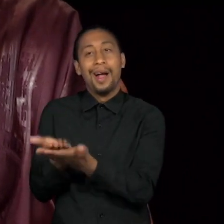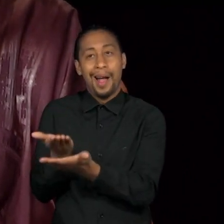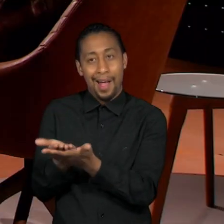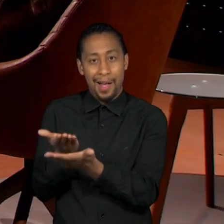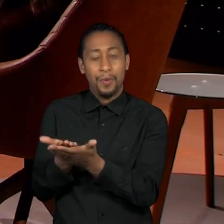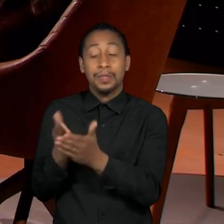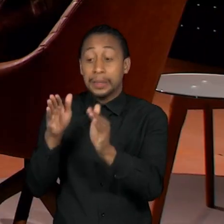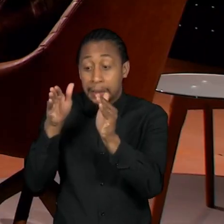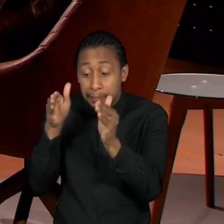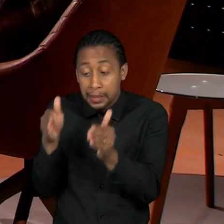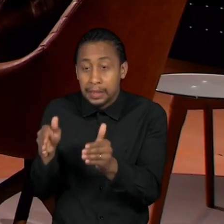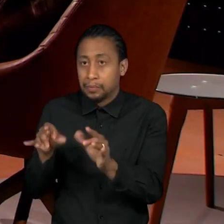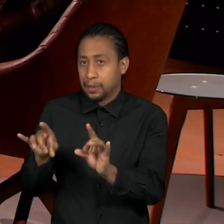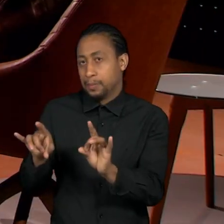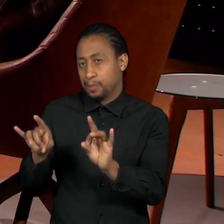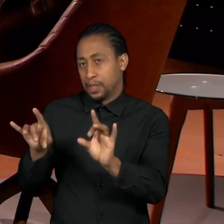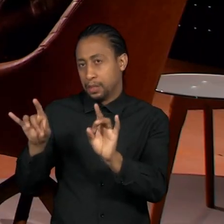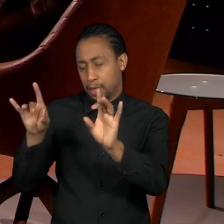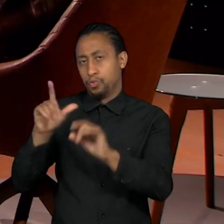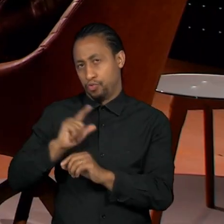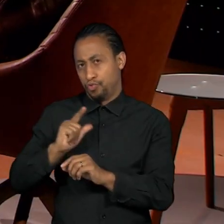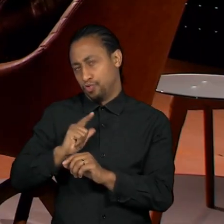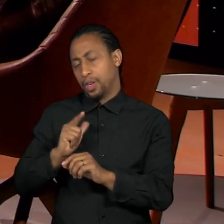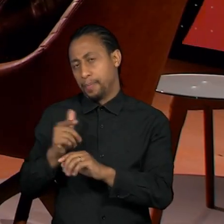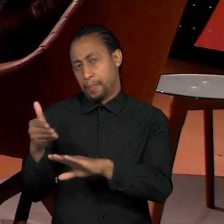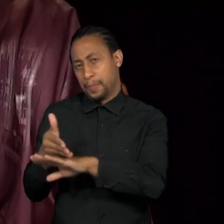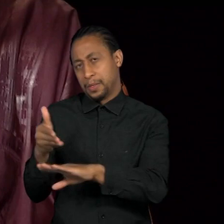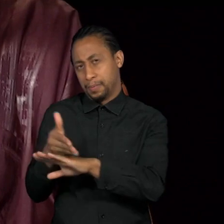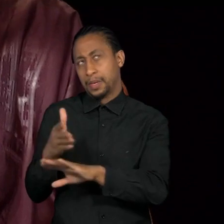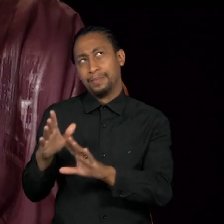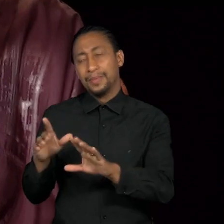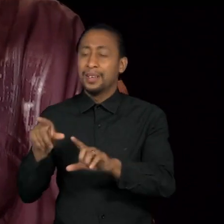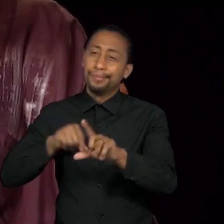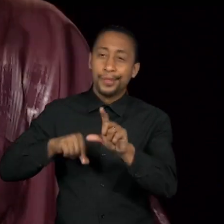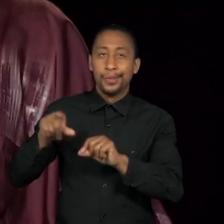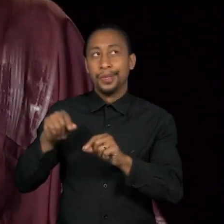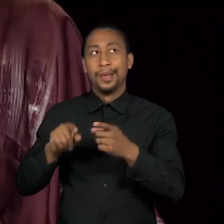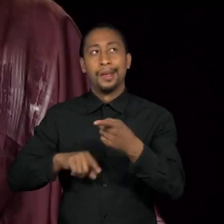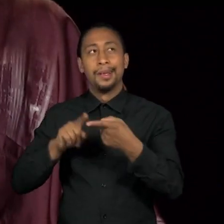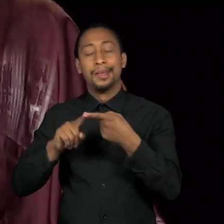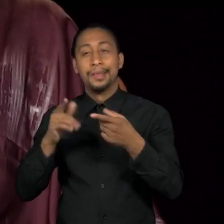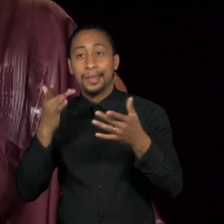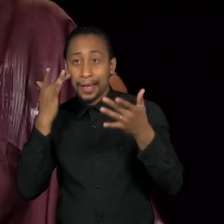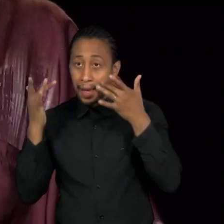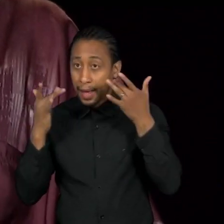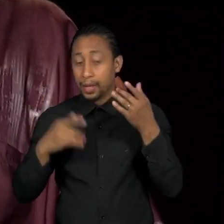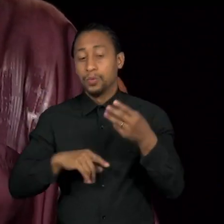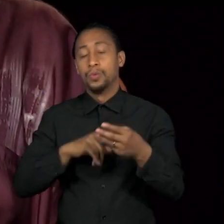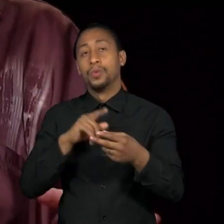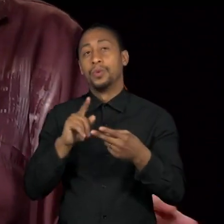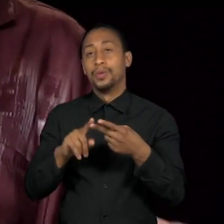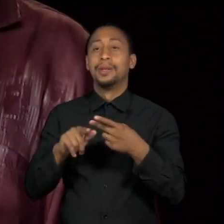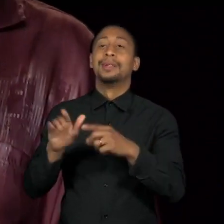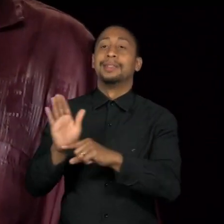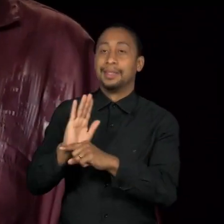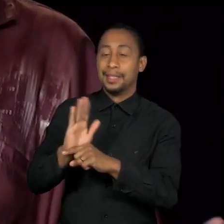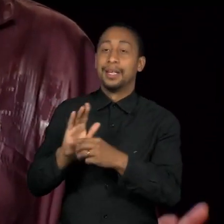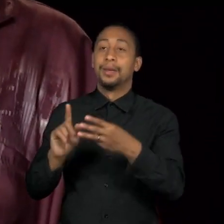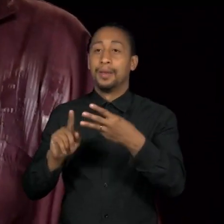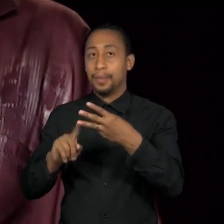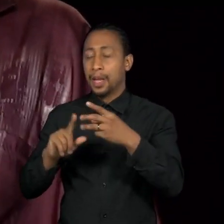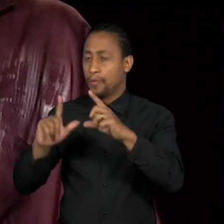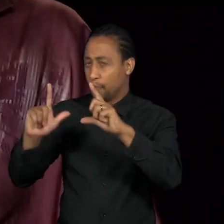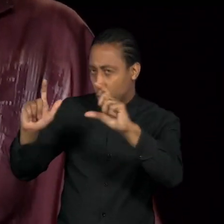especiais, você podia optativas, né? Era teatro, cinema e fotografia, e história da